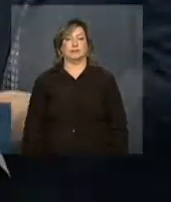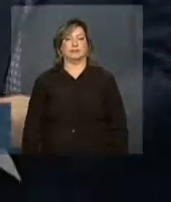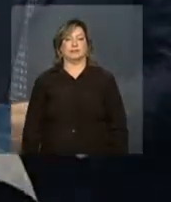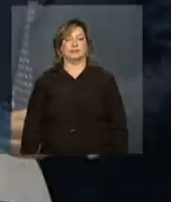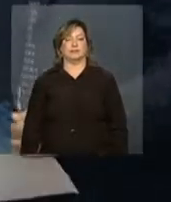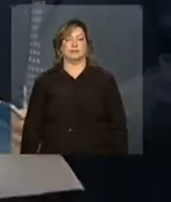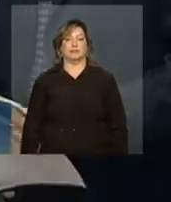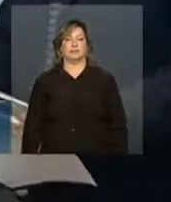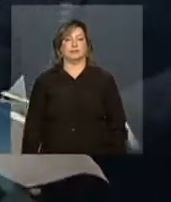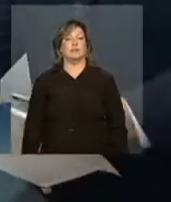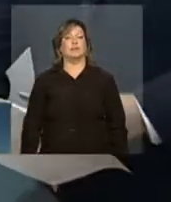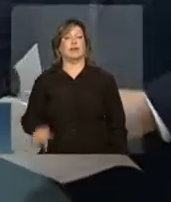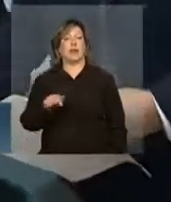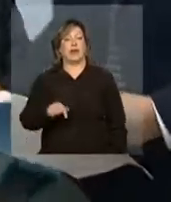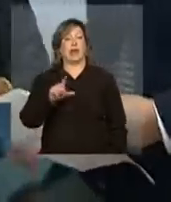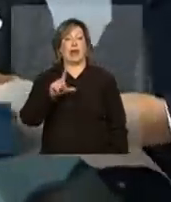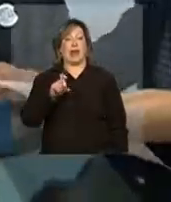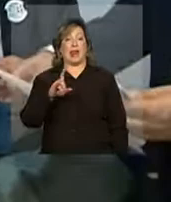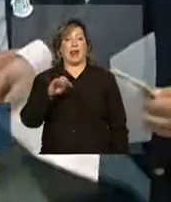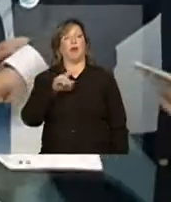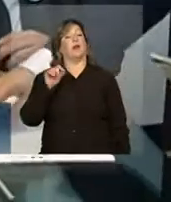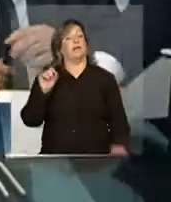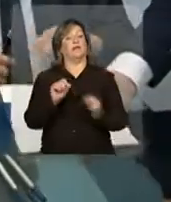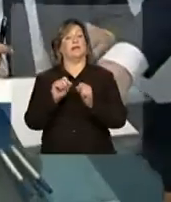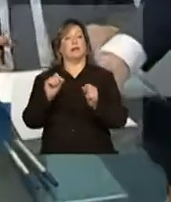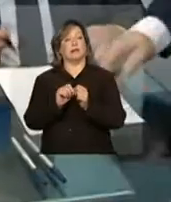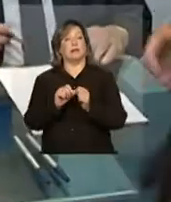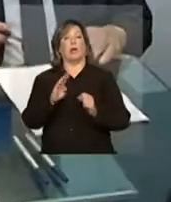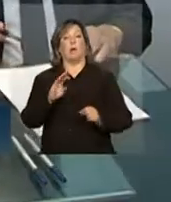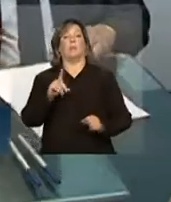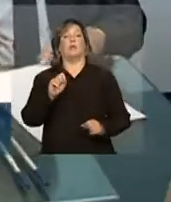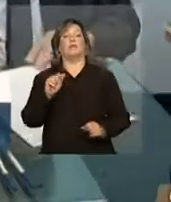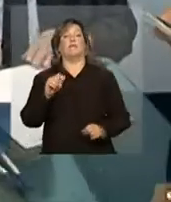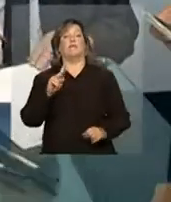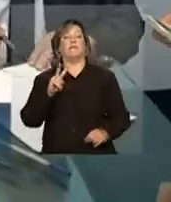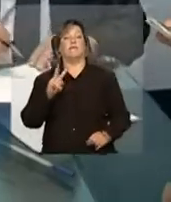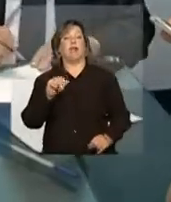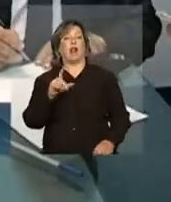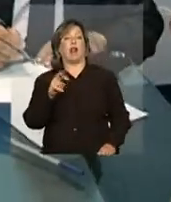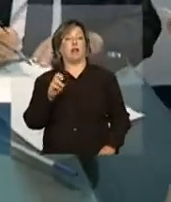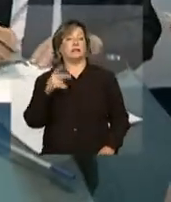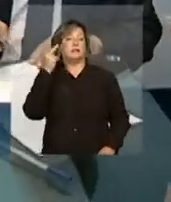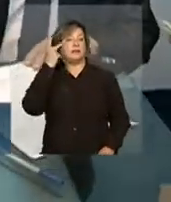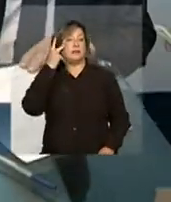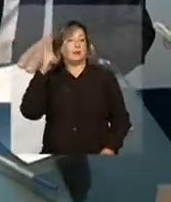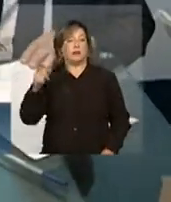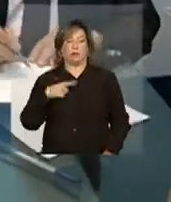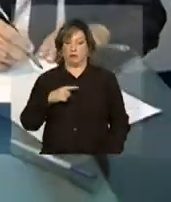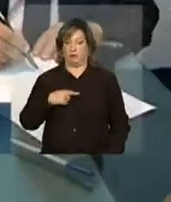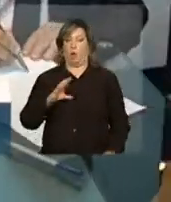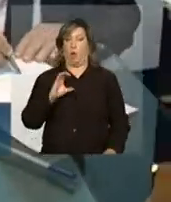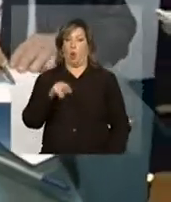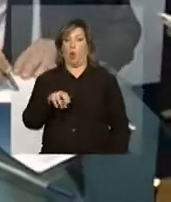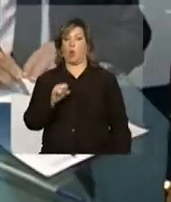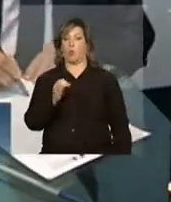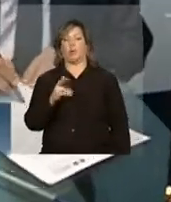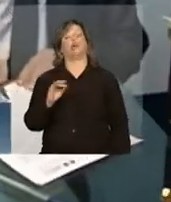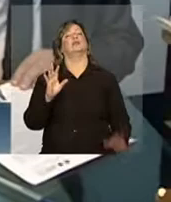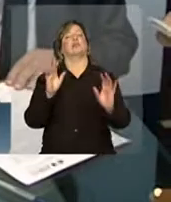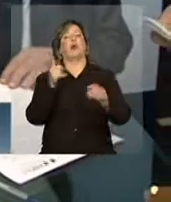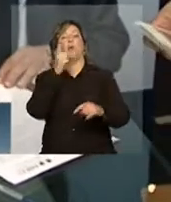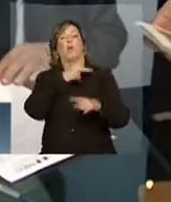Elétrica esse leilão é realizado na bolsa de valores de São Paulo o consórcio I Belo Monte já foi declarado